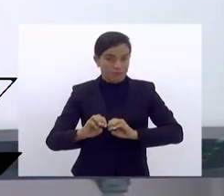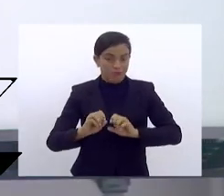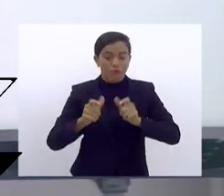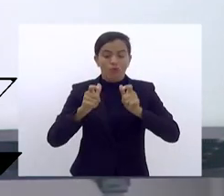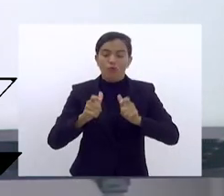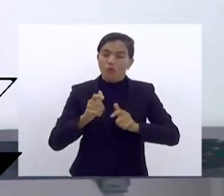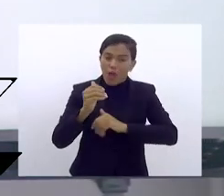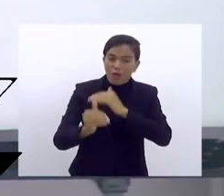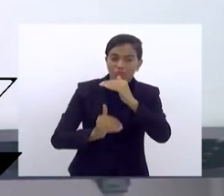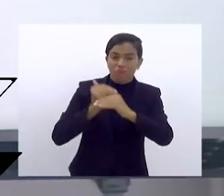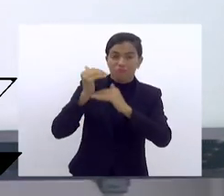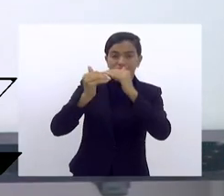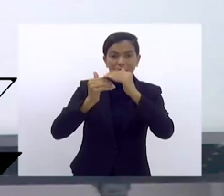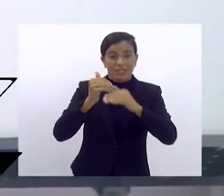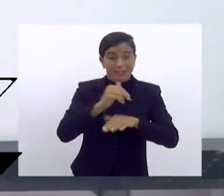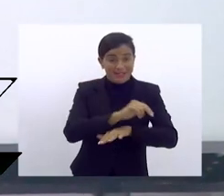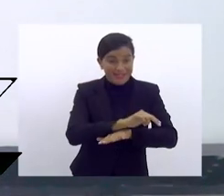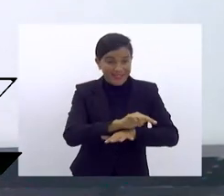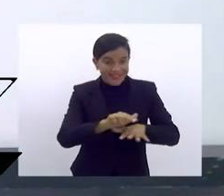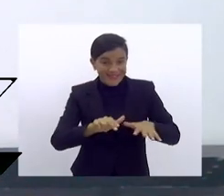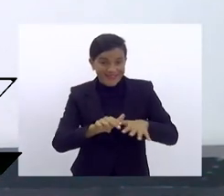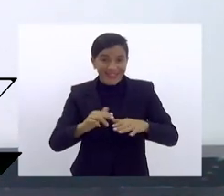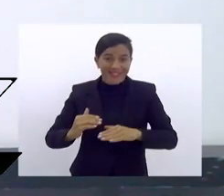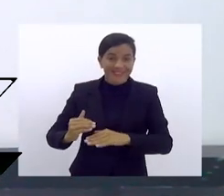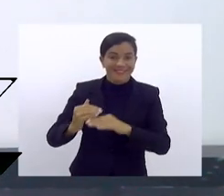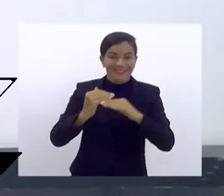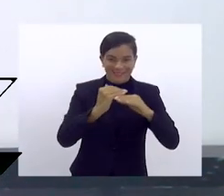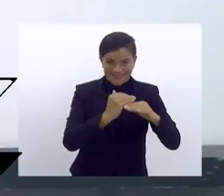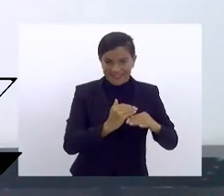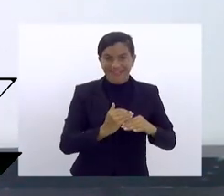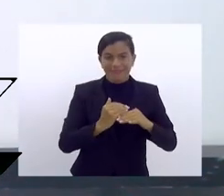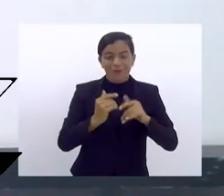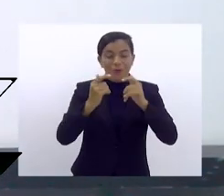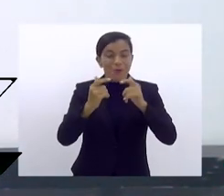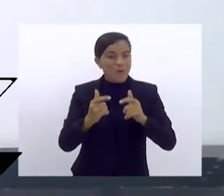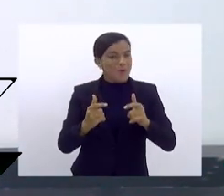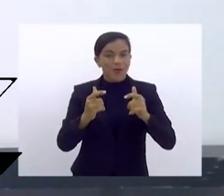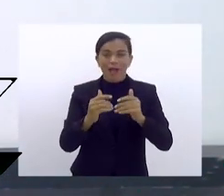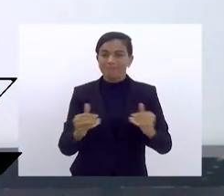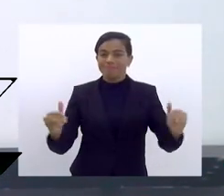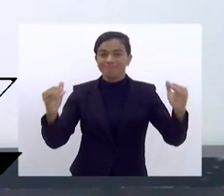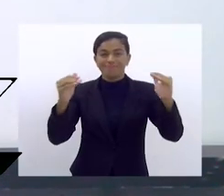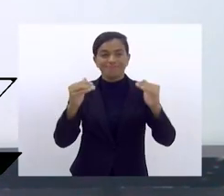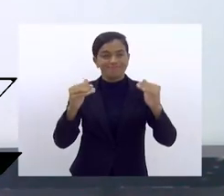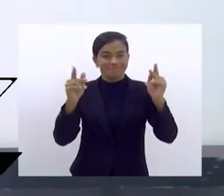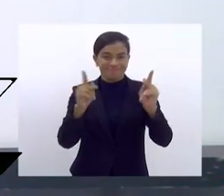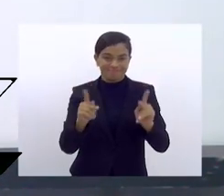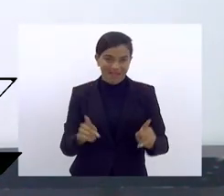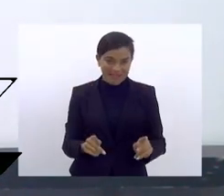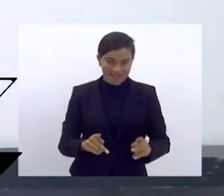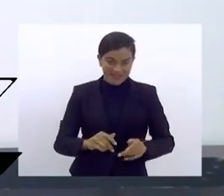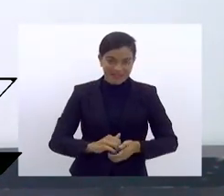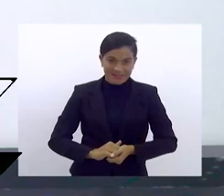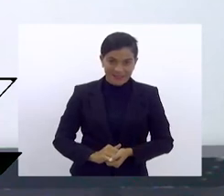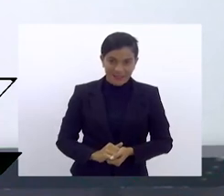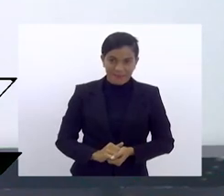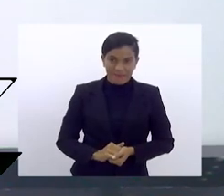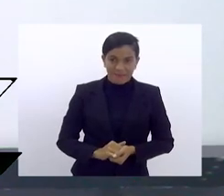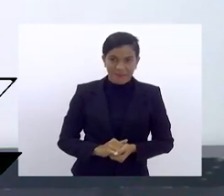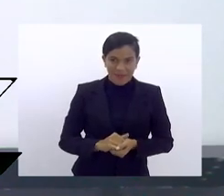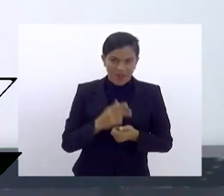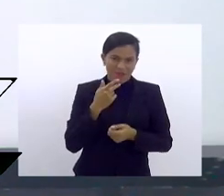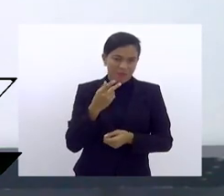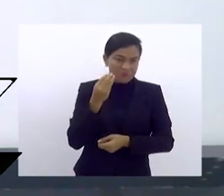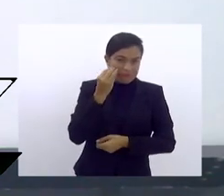promoção da diversidade da igualdade portanto um lugar onde reina a paz vou tentar ser bastante